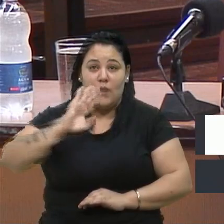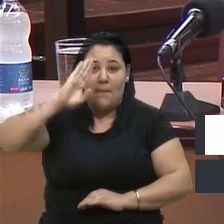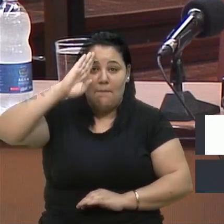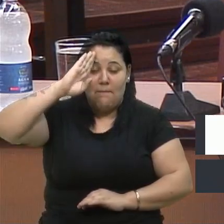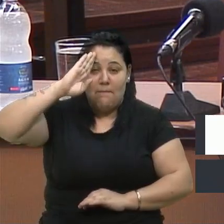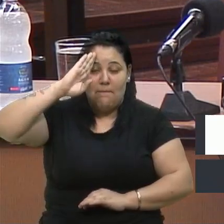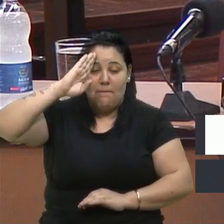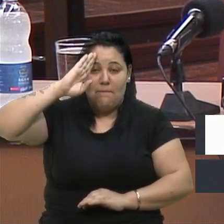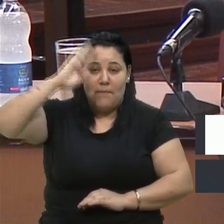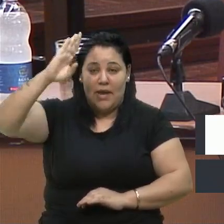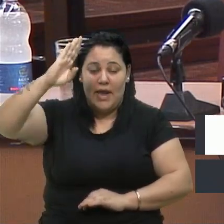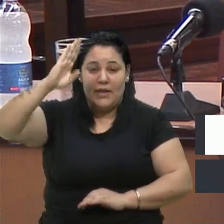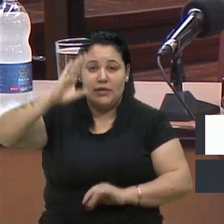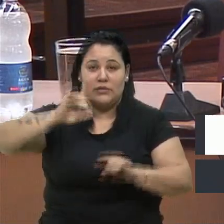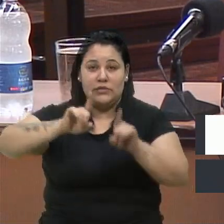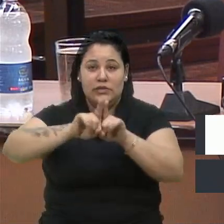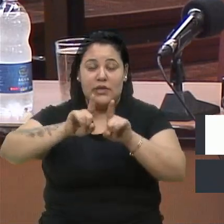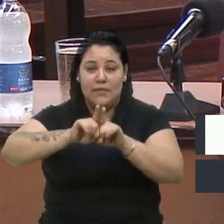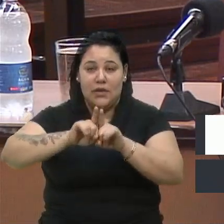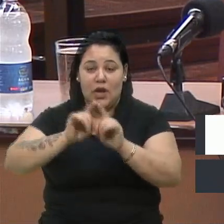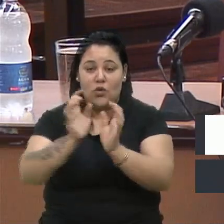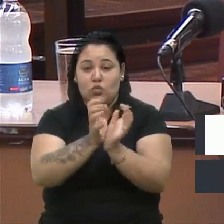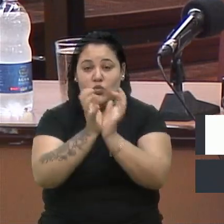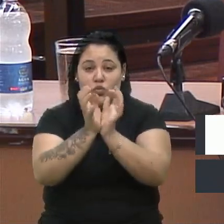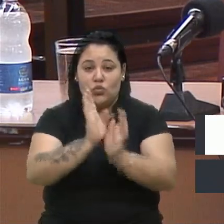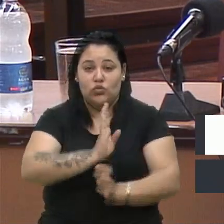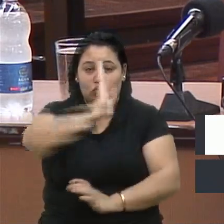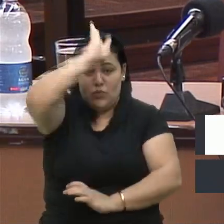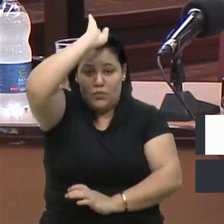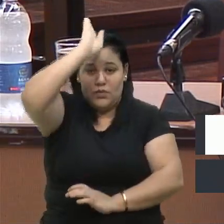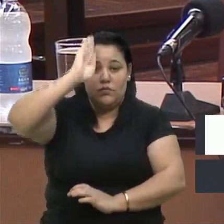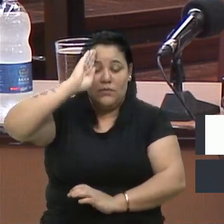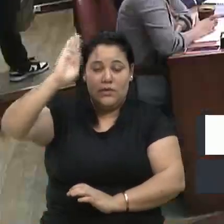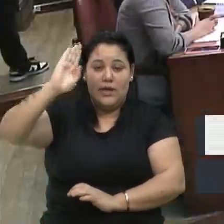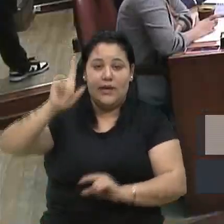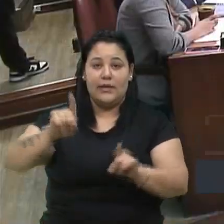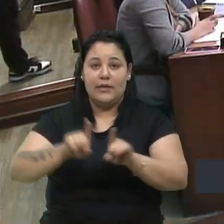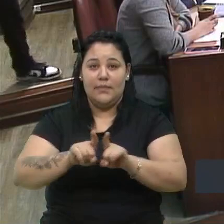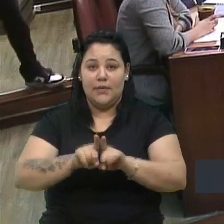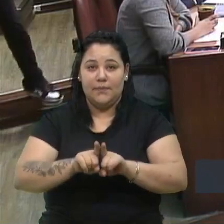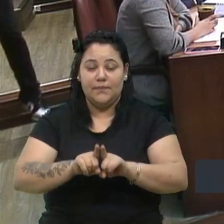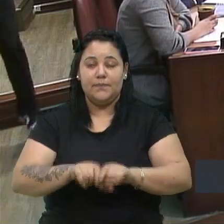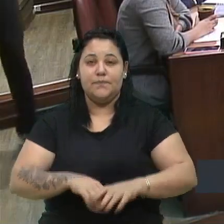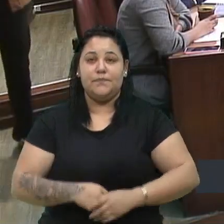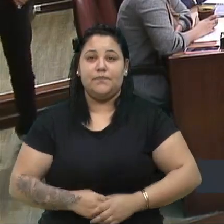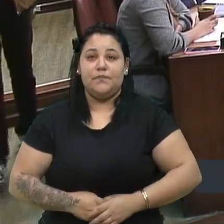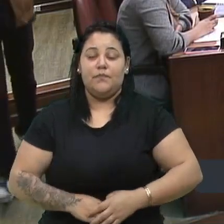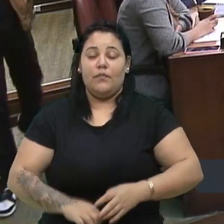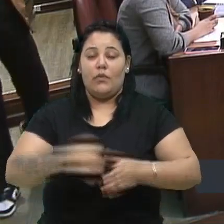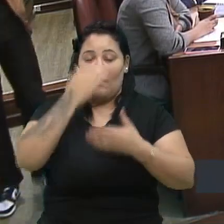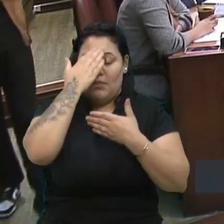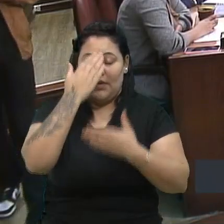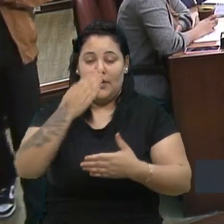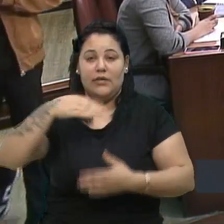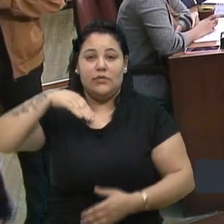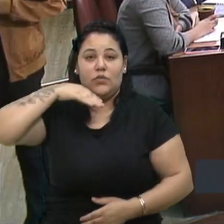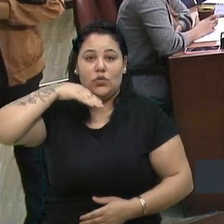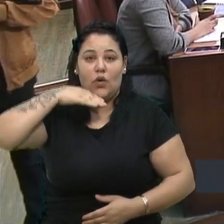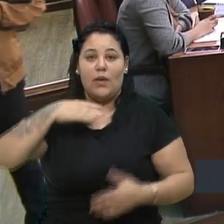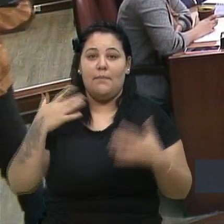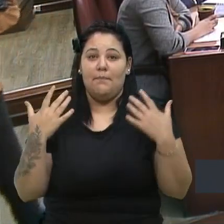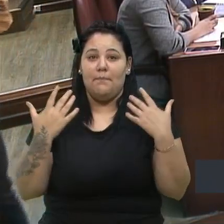Militar quanto ao Corpo de Bombeiros Militar. Sua parte, vereador Fiuza. Obrigado, vereador Bortola. Parabéns